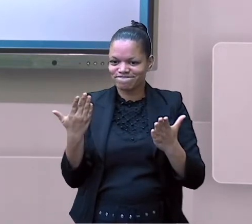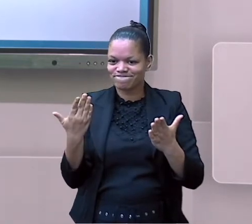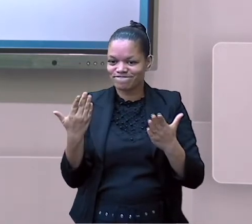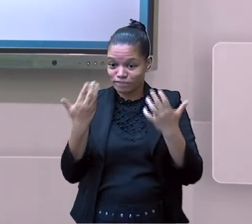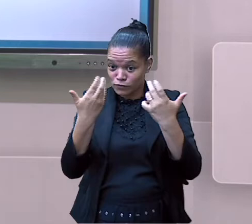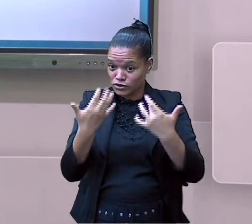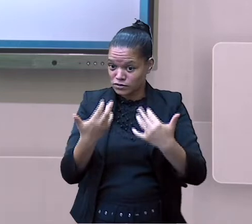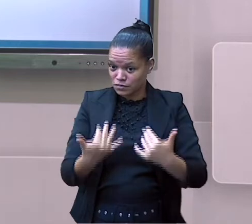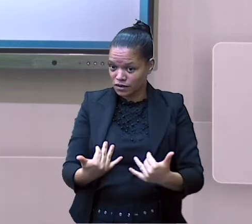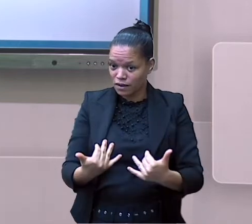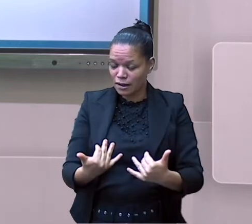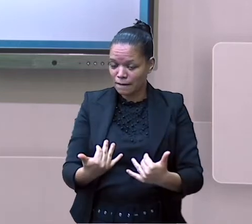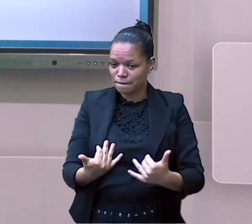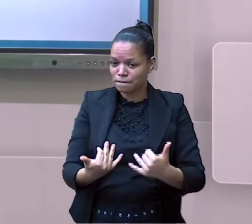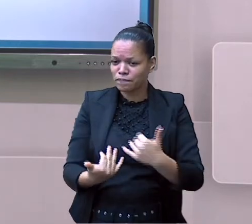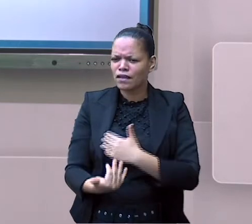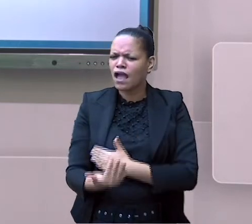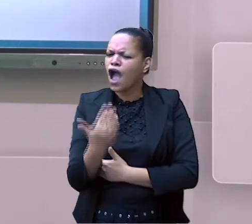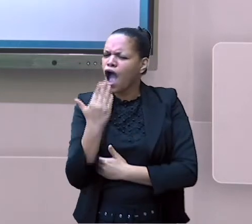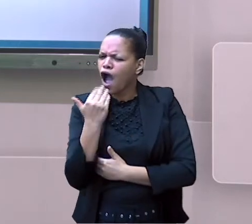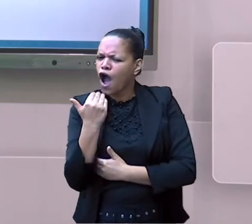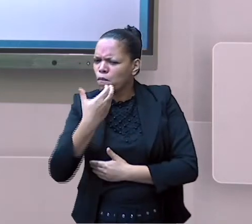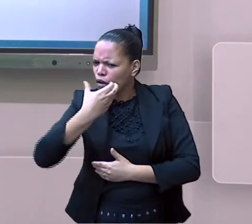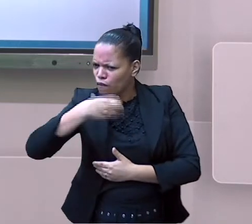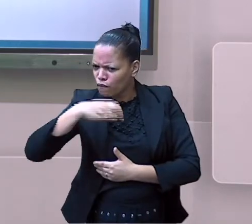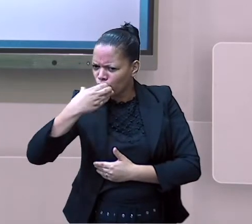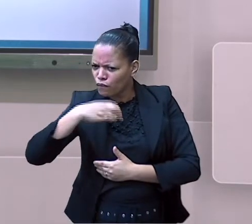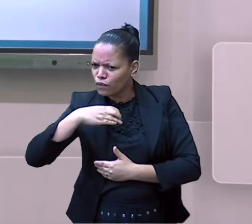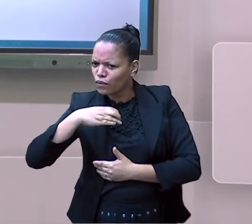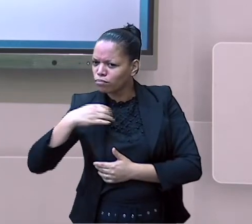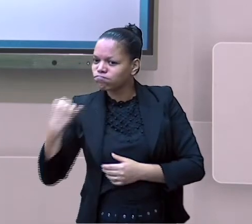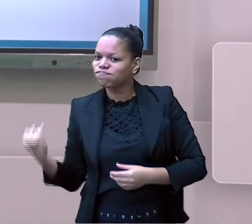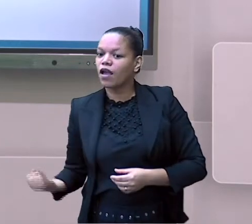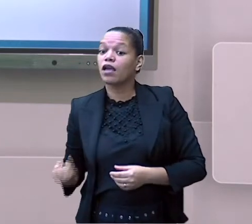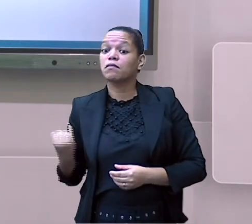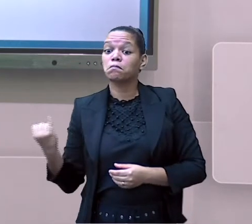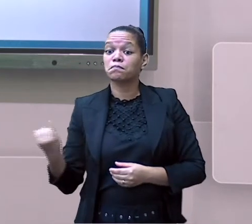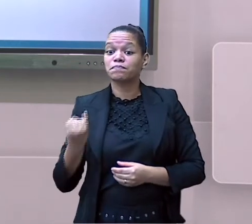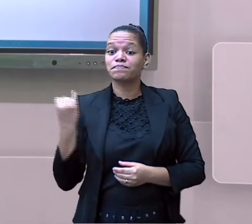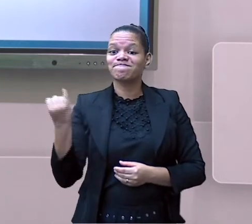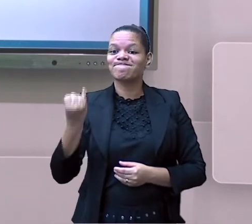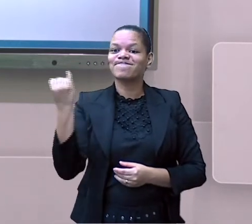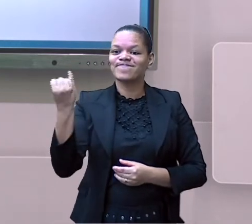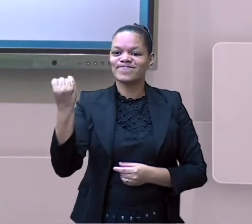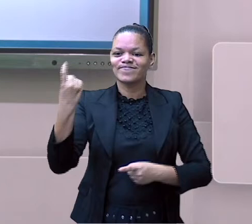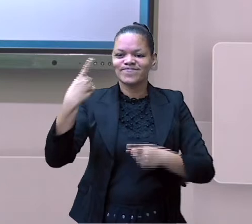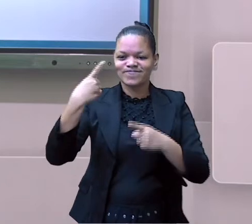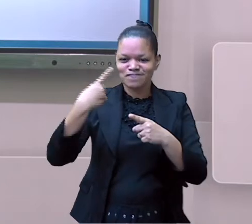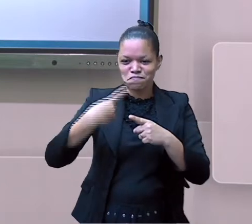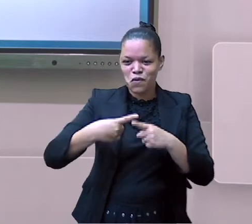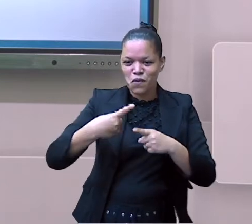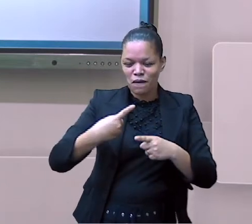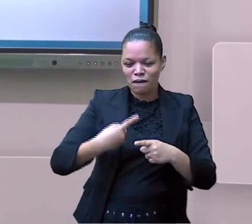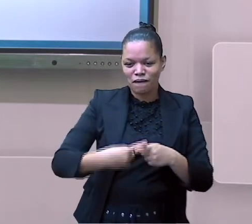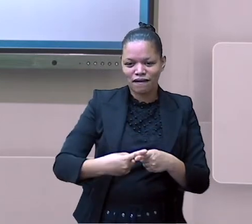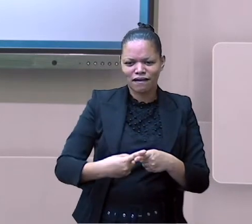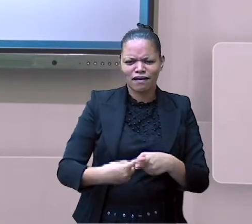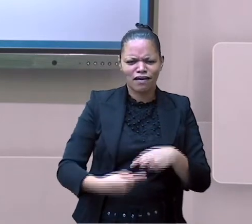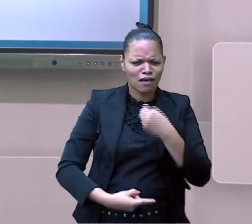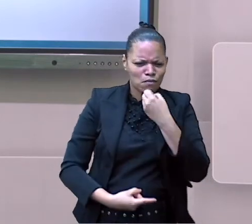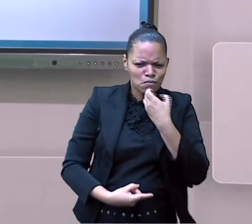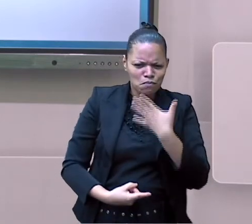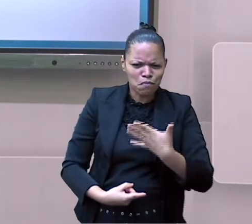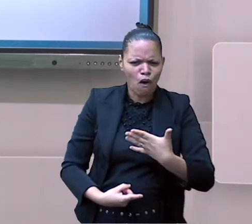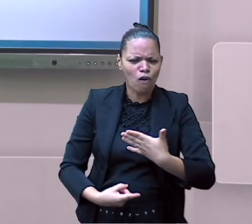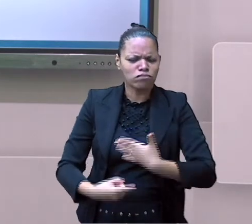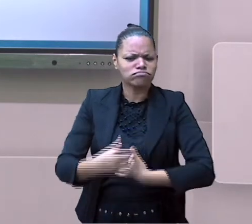fruta. A fibra da fruta, ela é muito boa para a nossa saúde. Fala aí